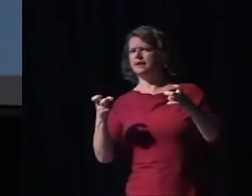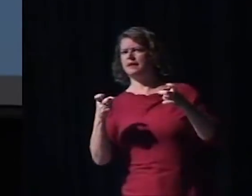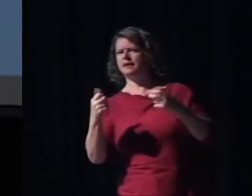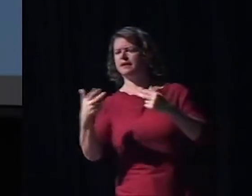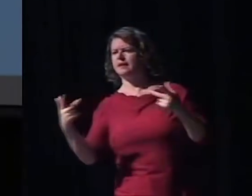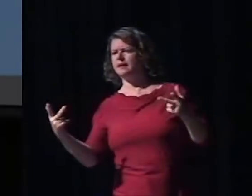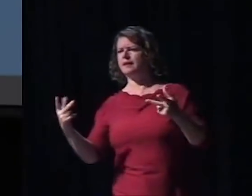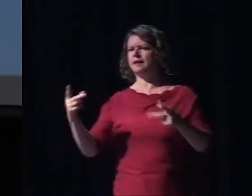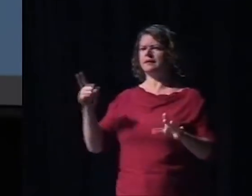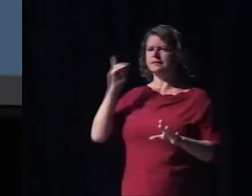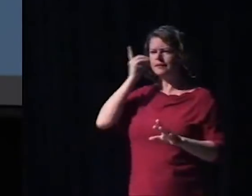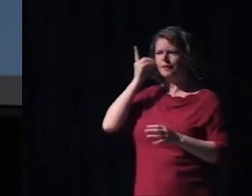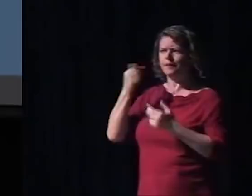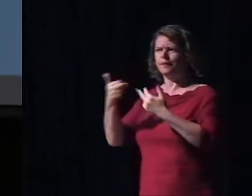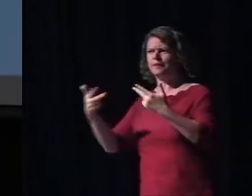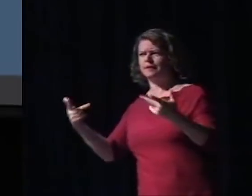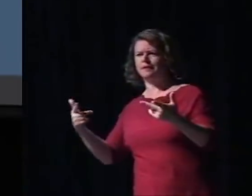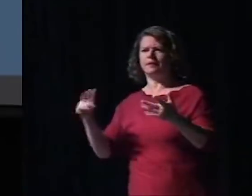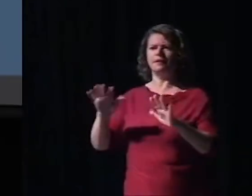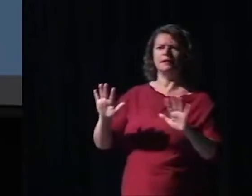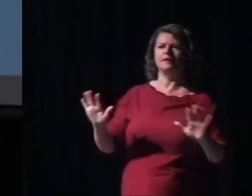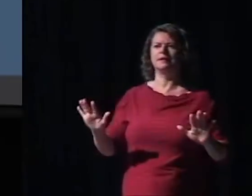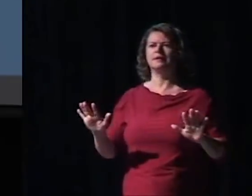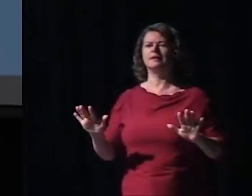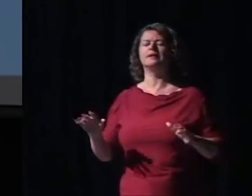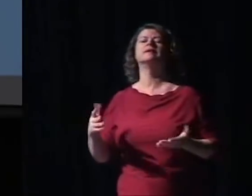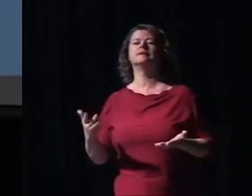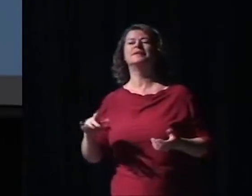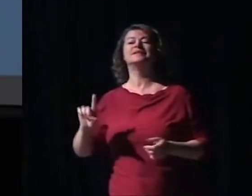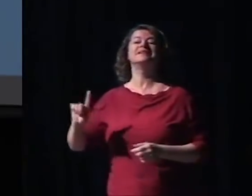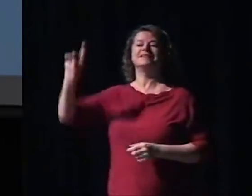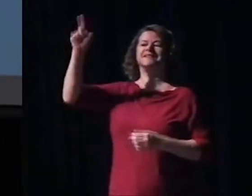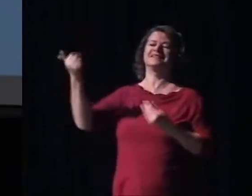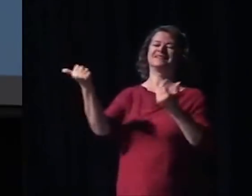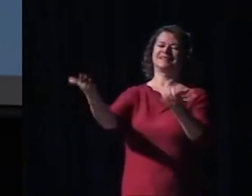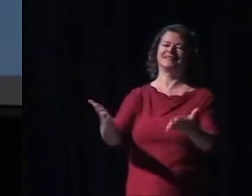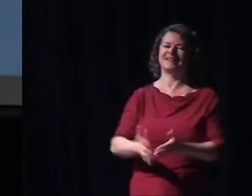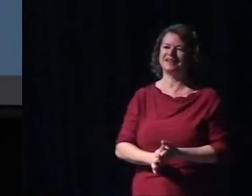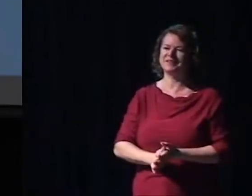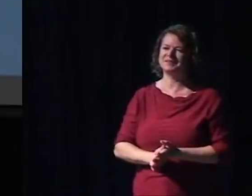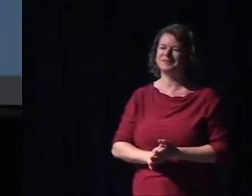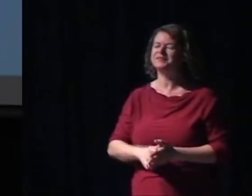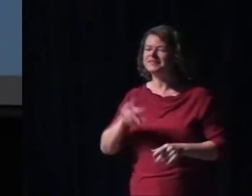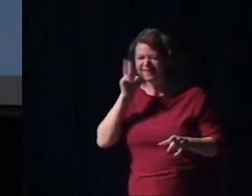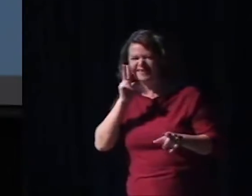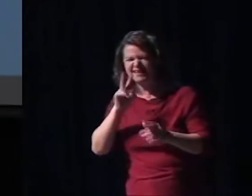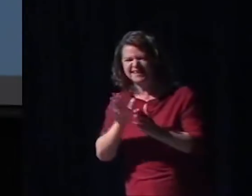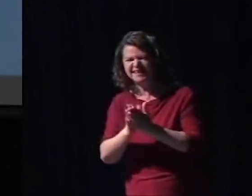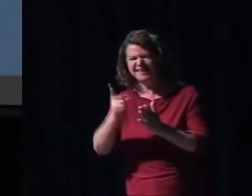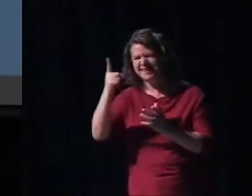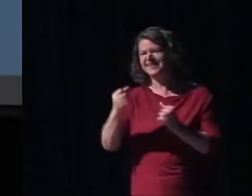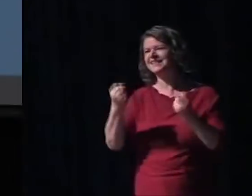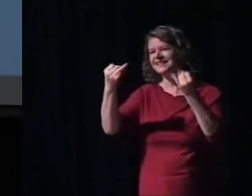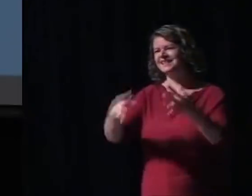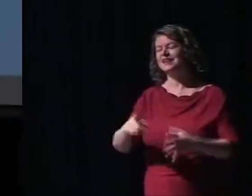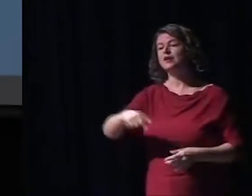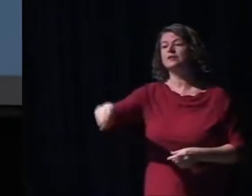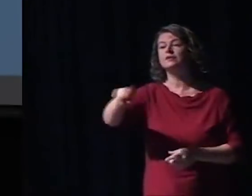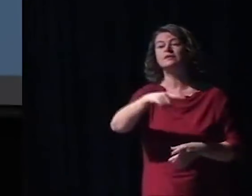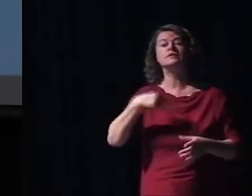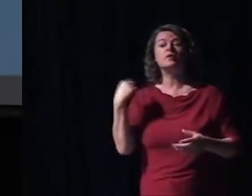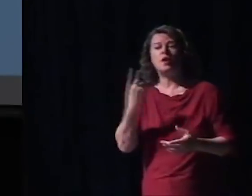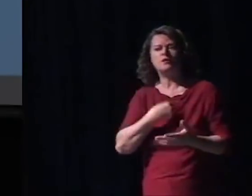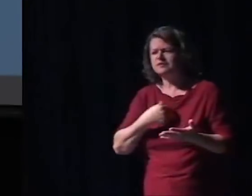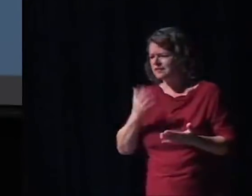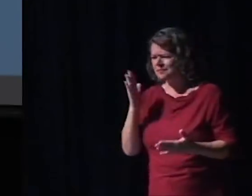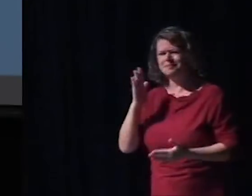dá é o Espírito de Deus. Qual de vós sois maus, sabe das boas coisas aos vossos filhos? Quanto mais o vosso Pai não vos dará